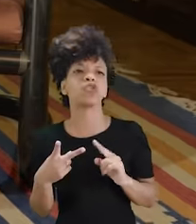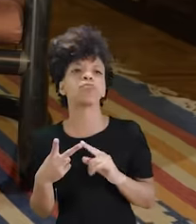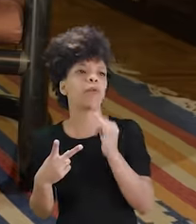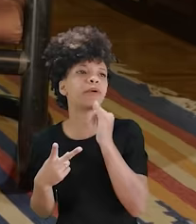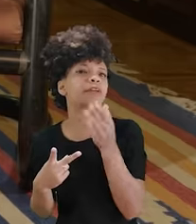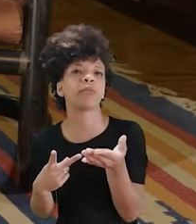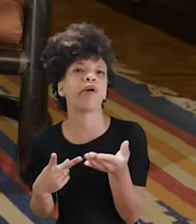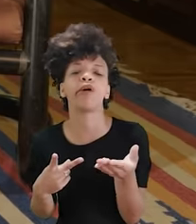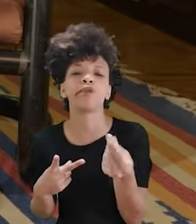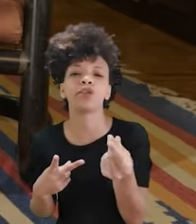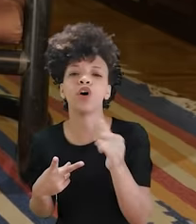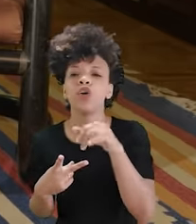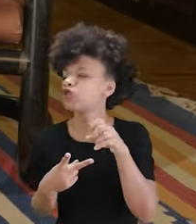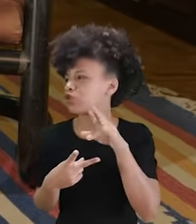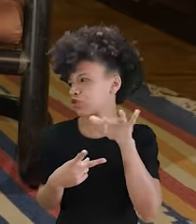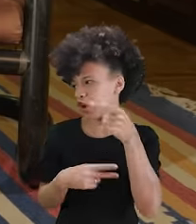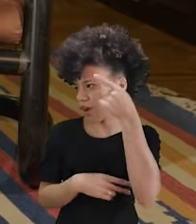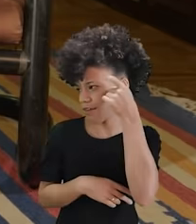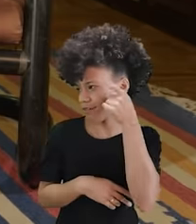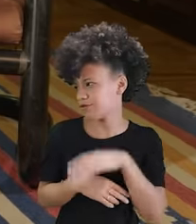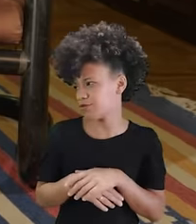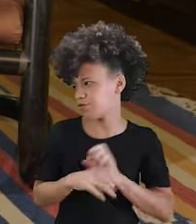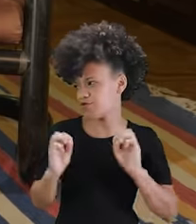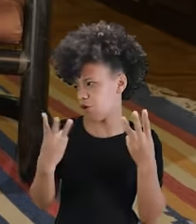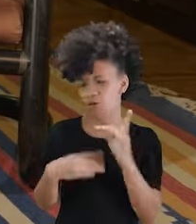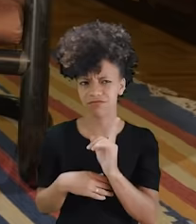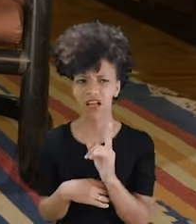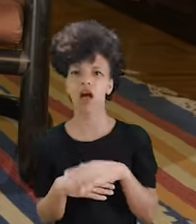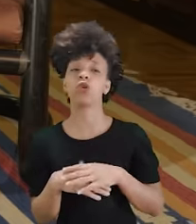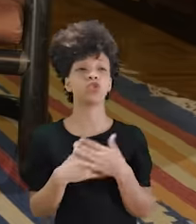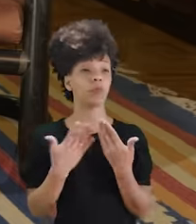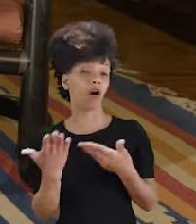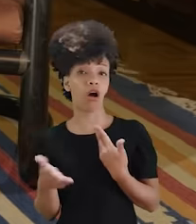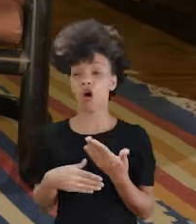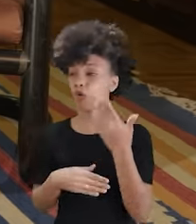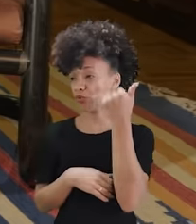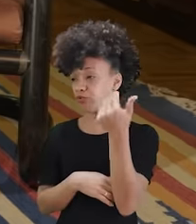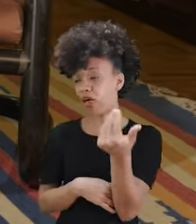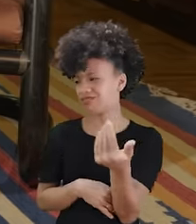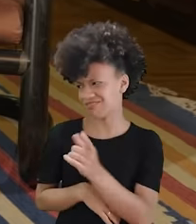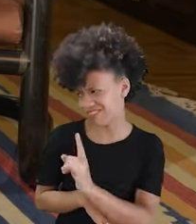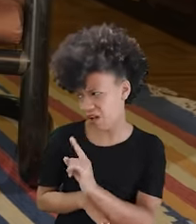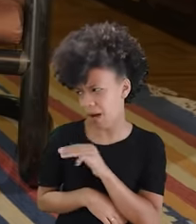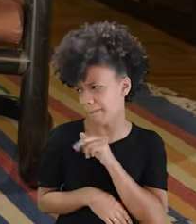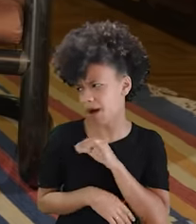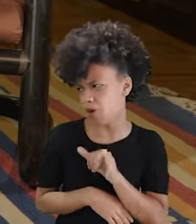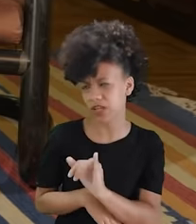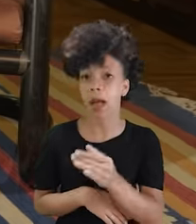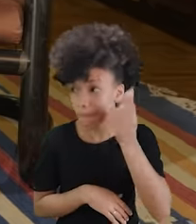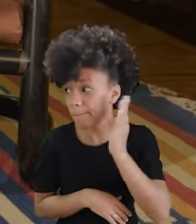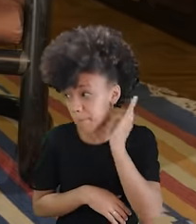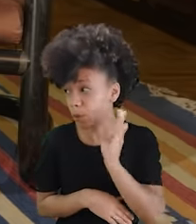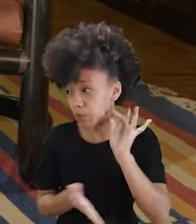conversando com o maluco aqui da do João Dória do show business que eu posso falar um pouco sobre o sucesso né